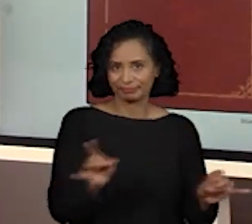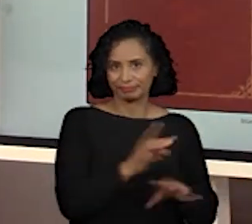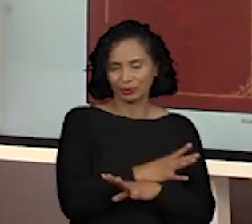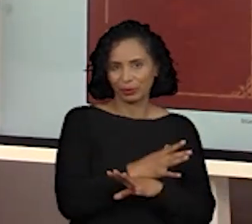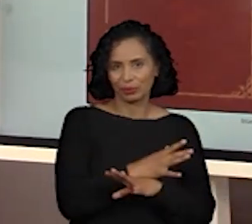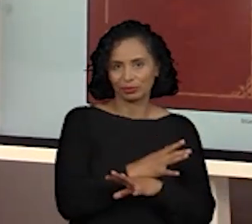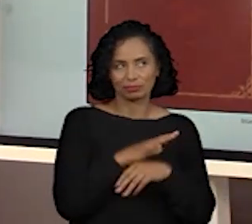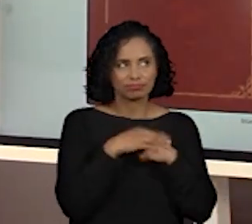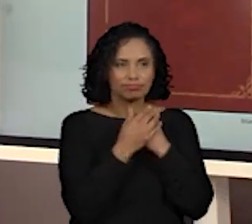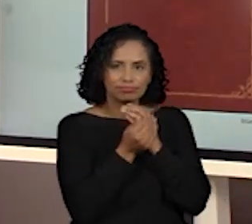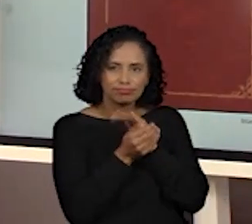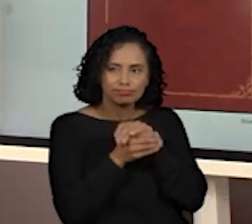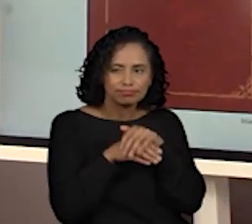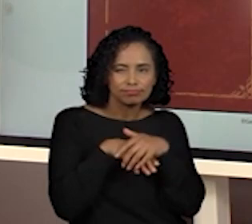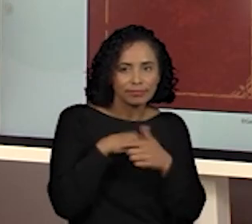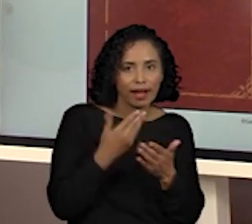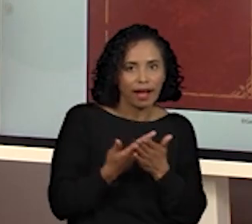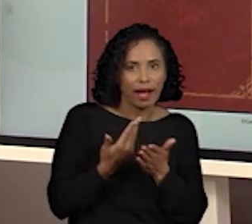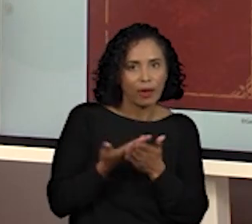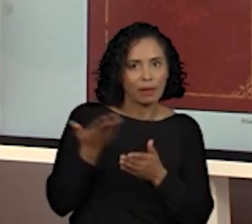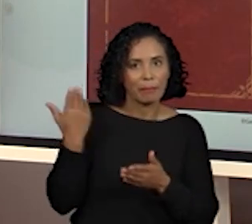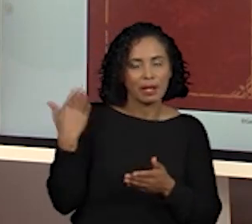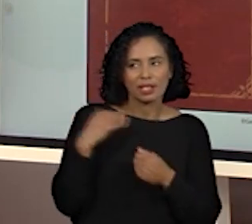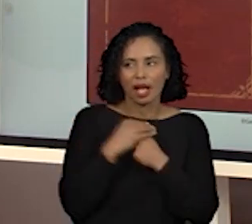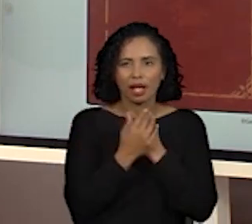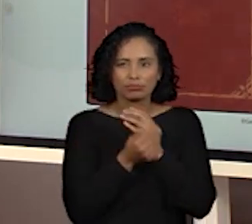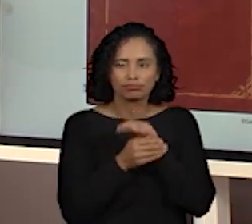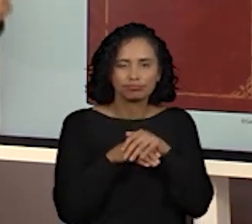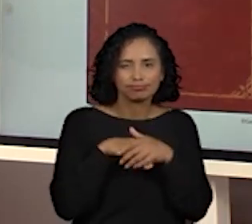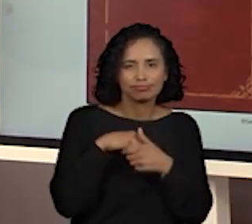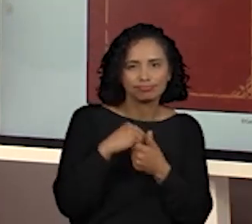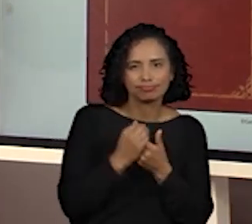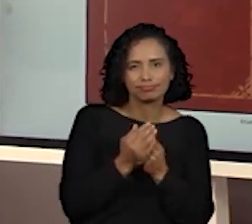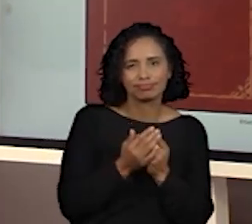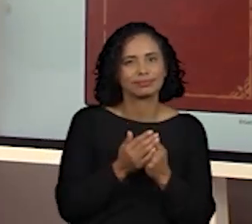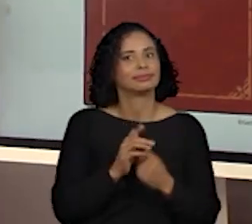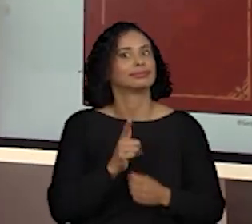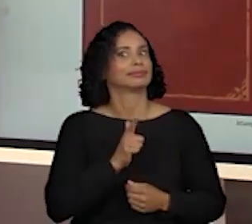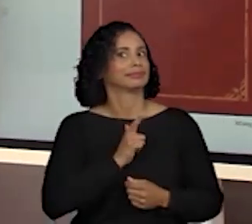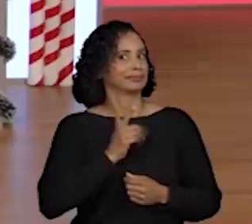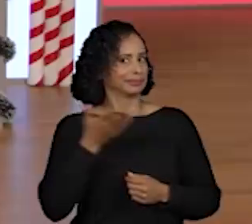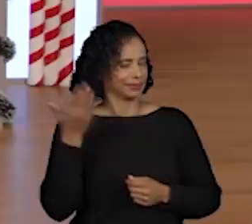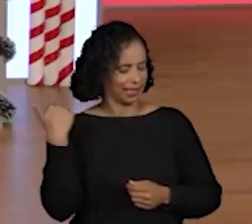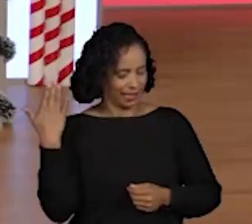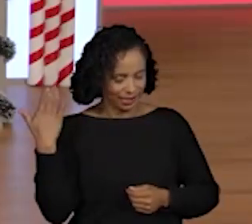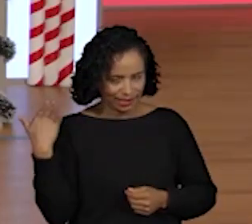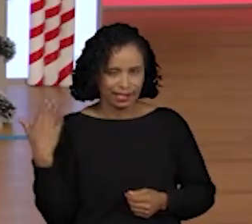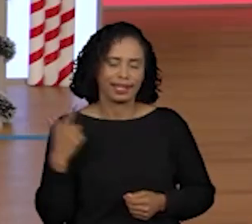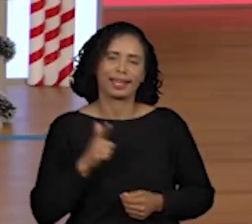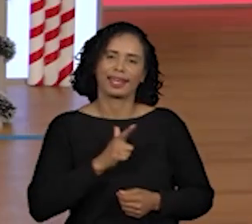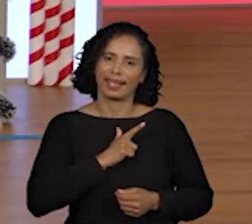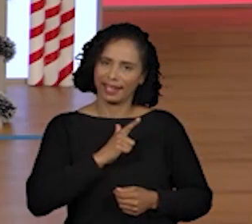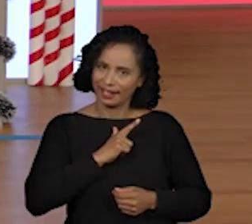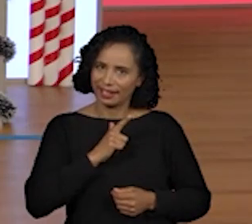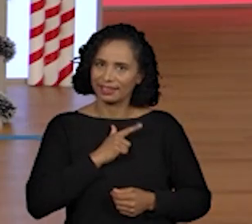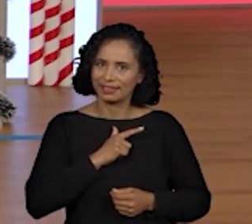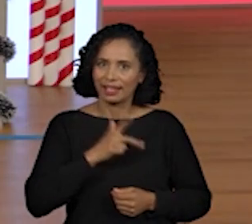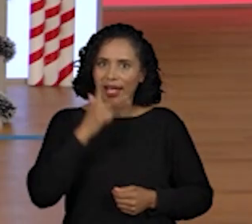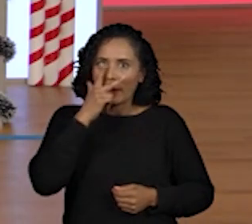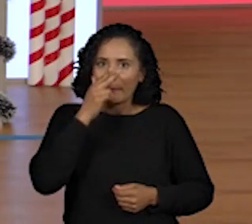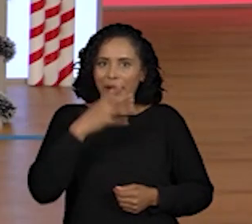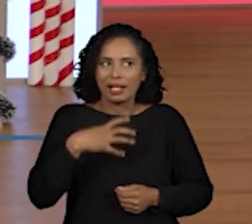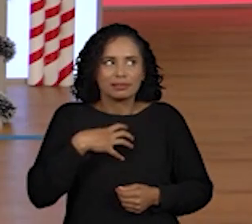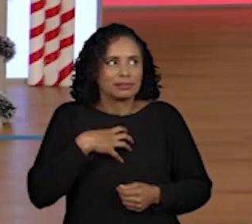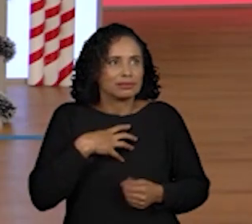no ar na aula anterior. Ah, estudantes, havia um mistério. Ah, estamos envolvidos por um mistério,